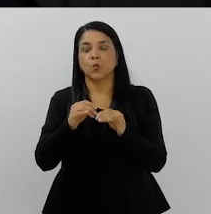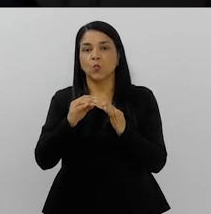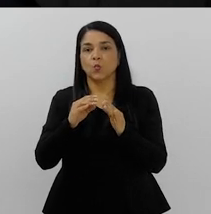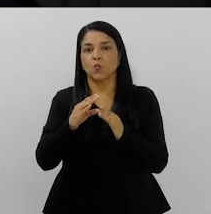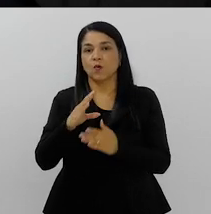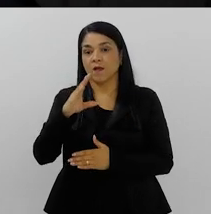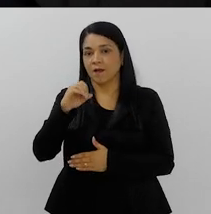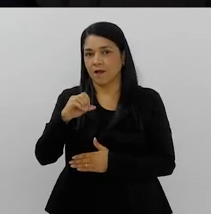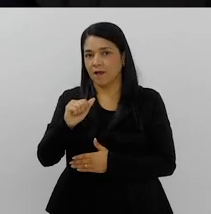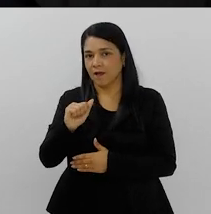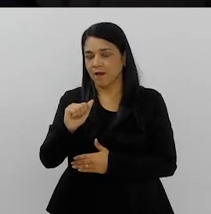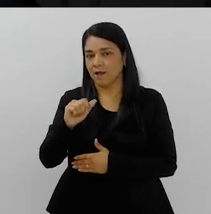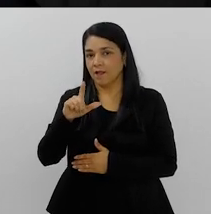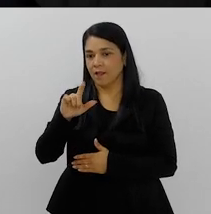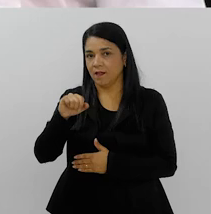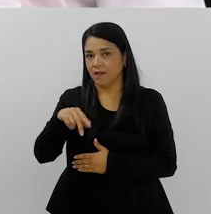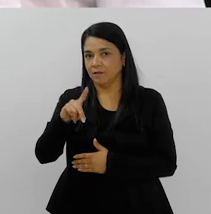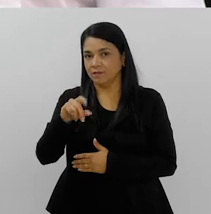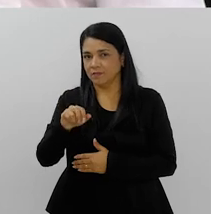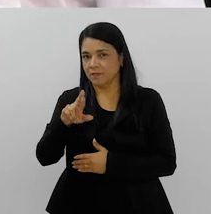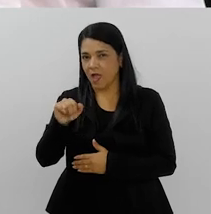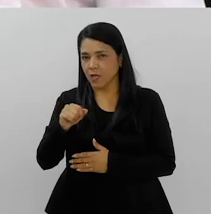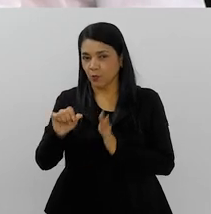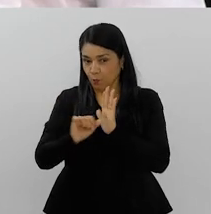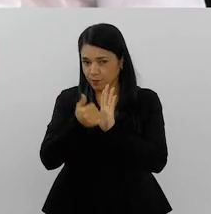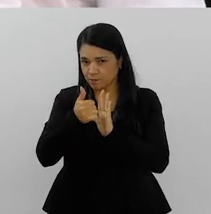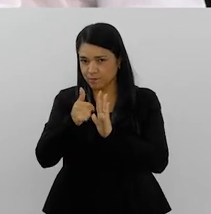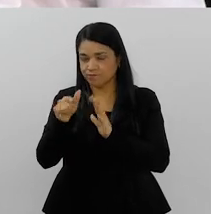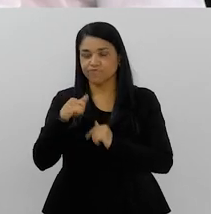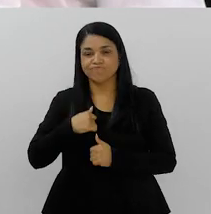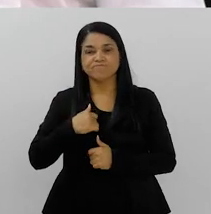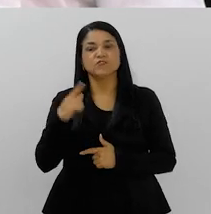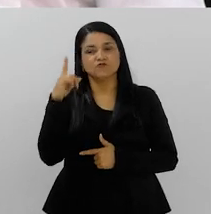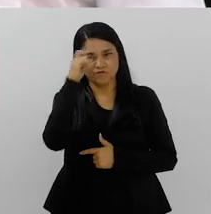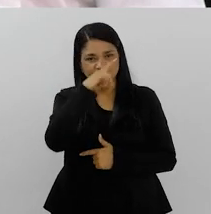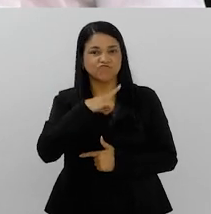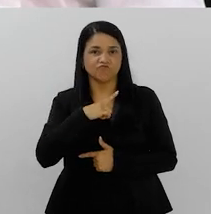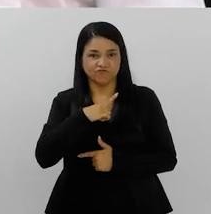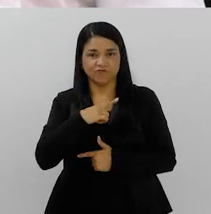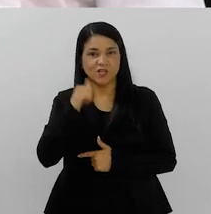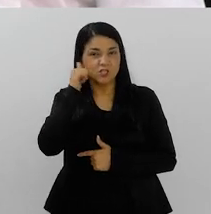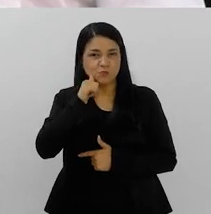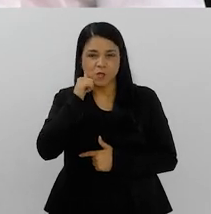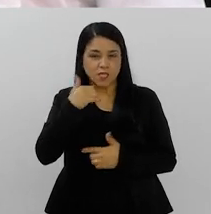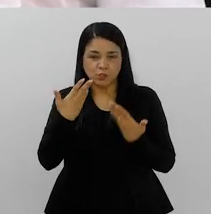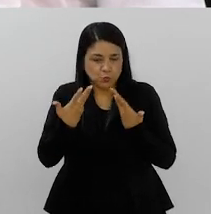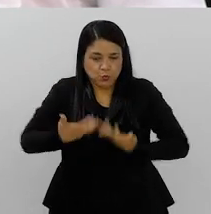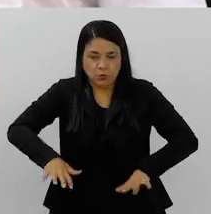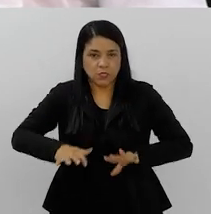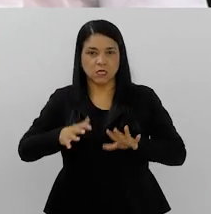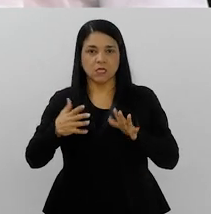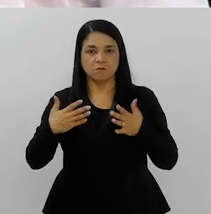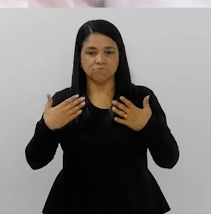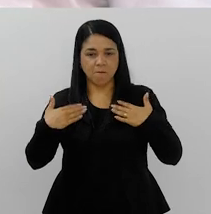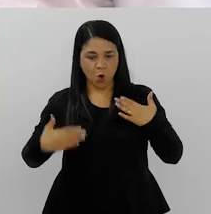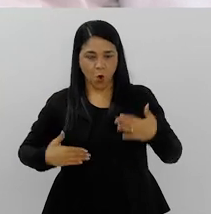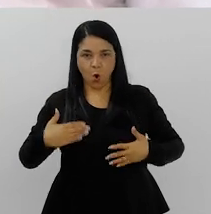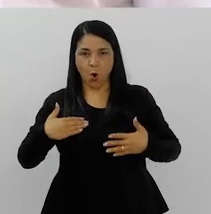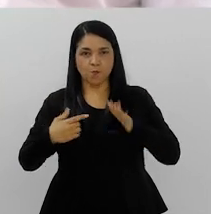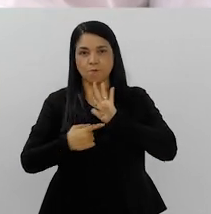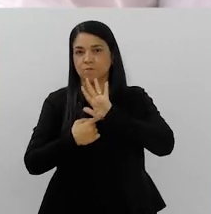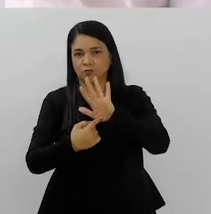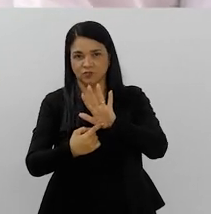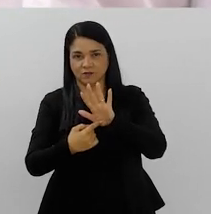primeiro eu tive dificuldade porque as mulheres não queriam Expor os corpos delas ali sem a